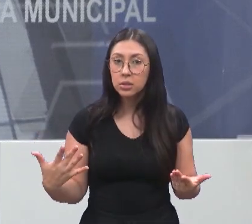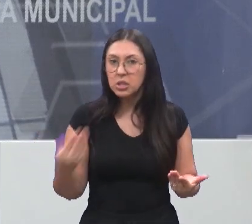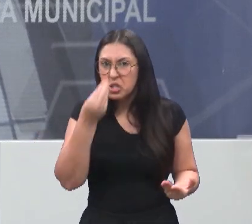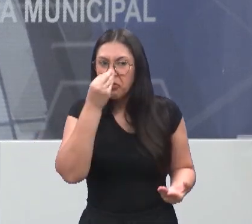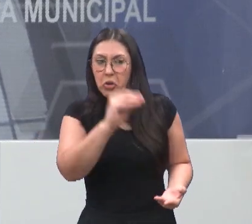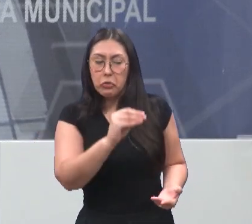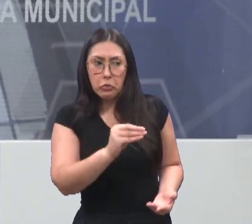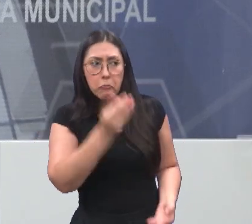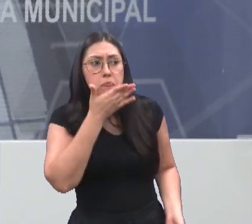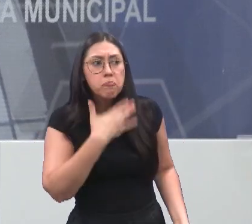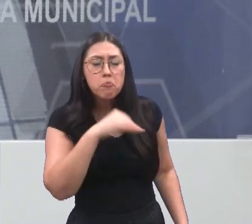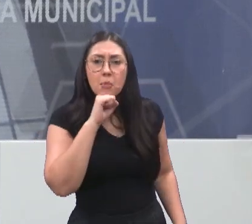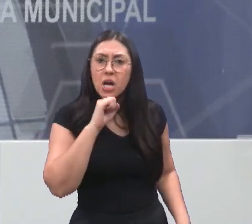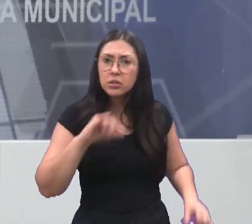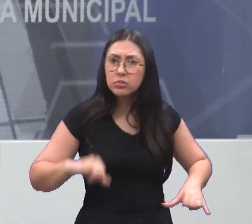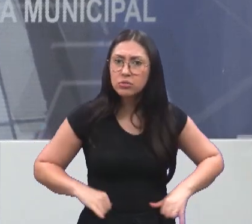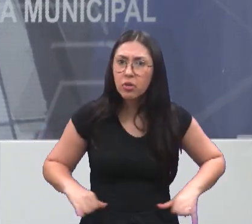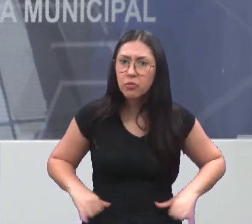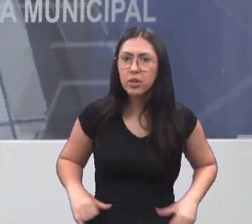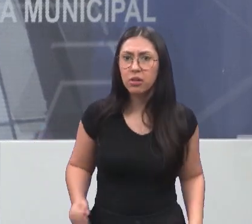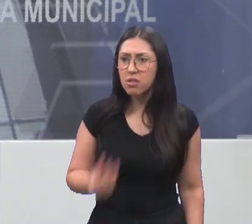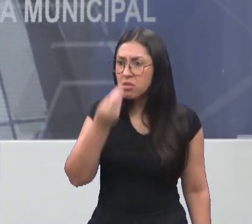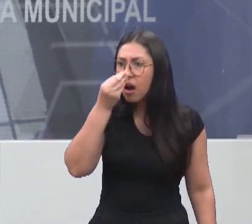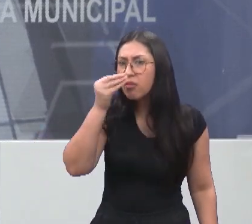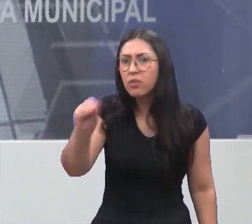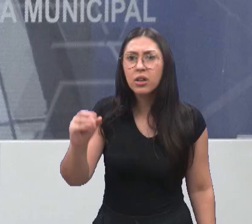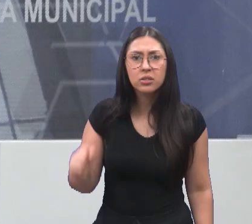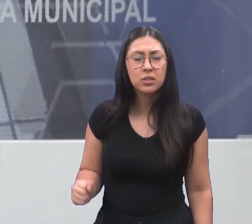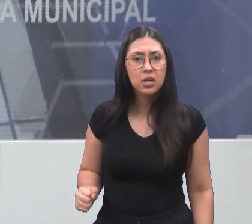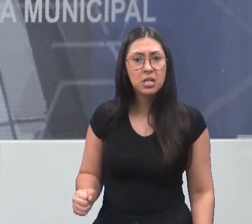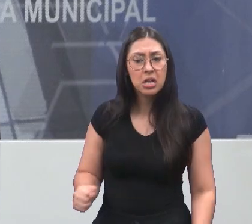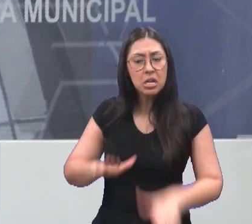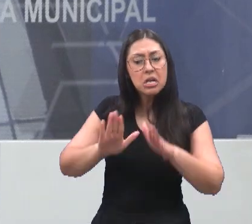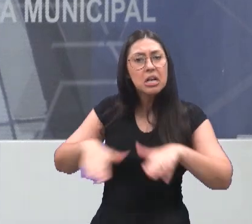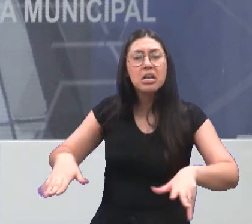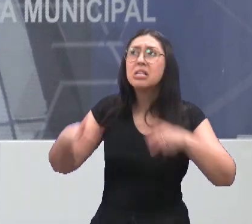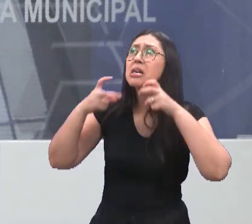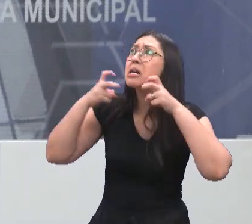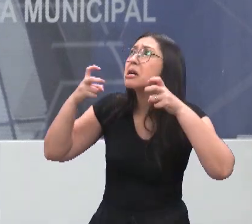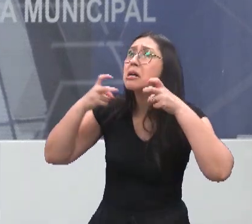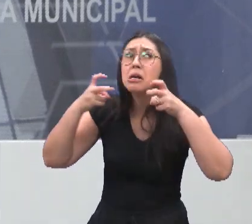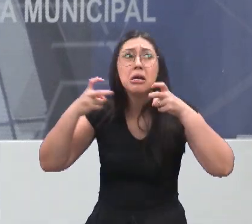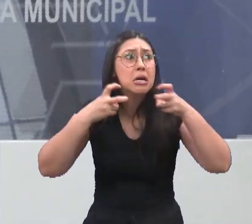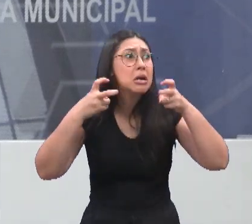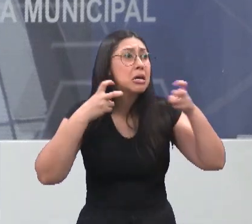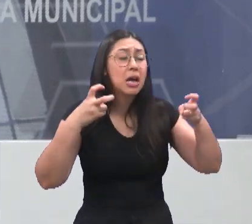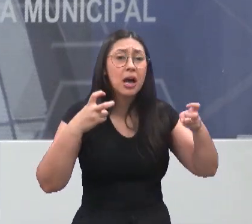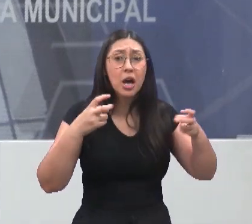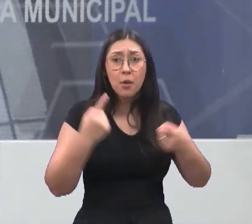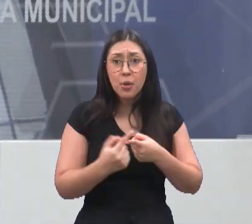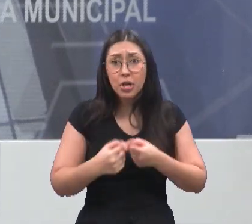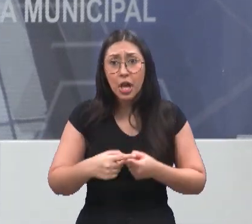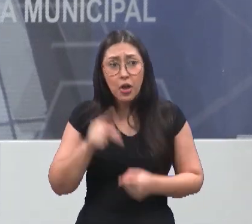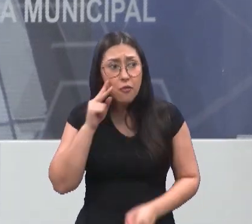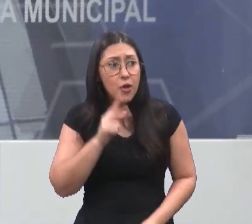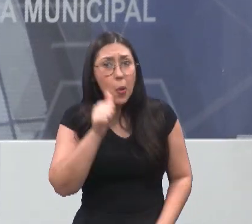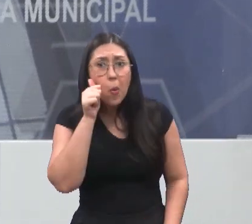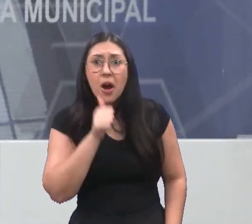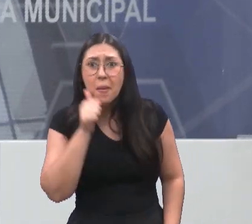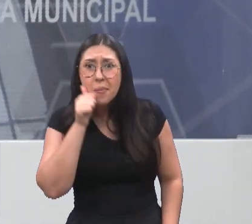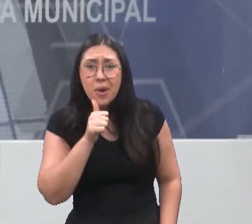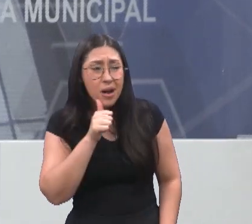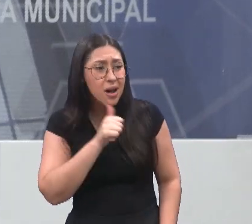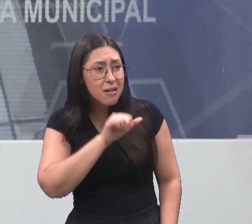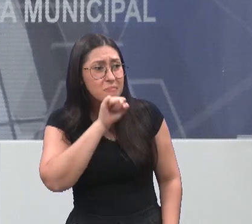Indiferença pelos gritos de socorro velados de crianças que viram a mãe ser estuprada, violentada e assassinada